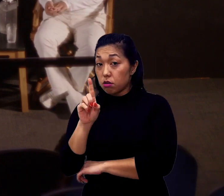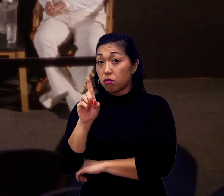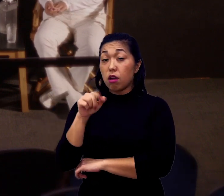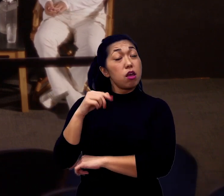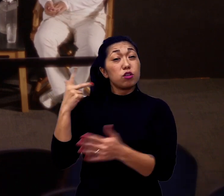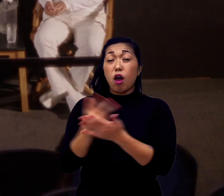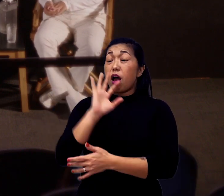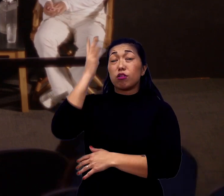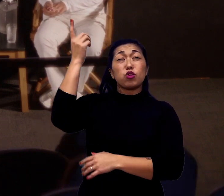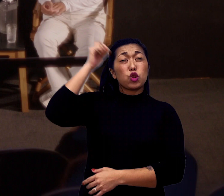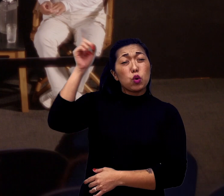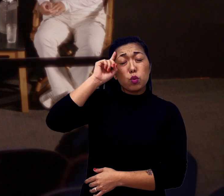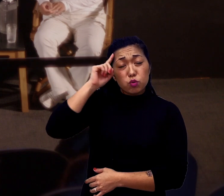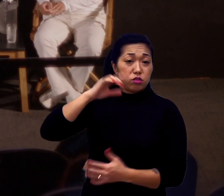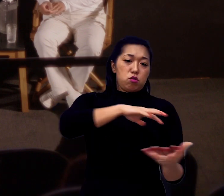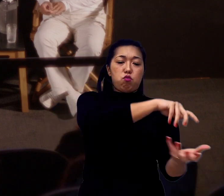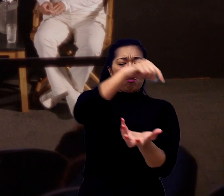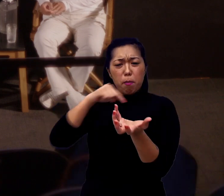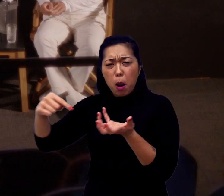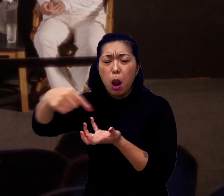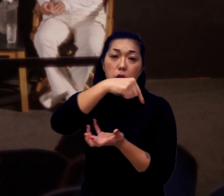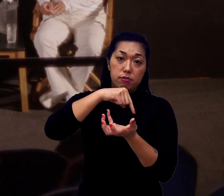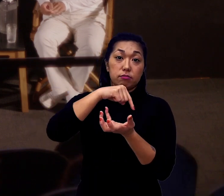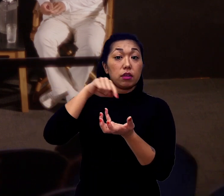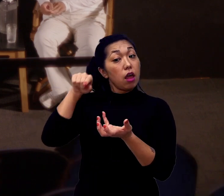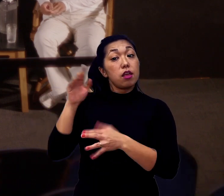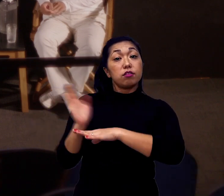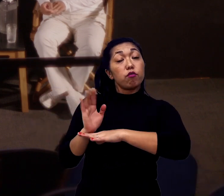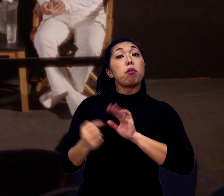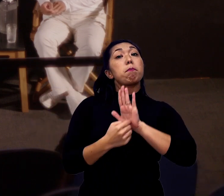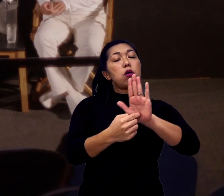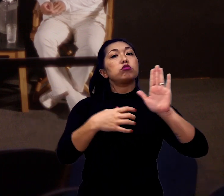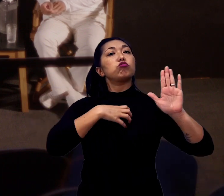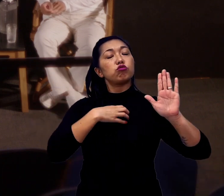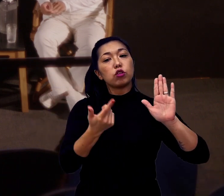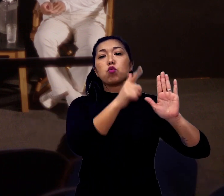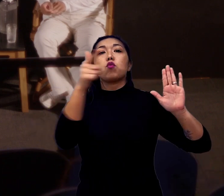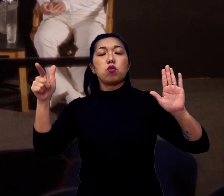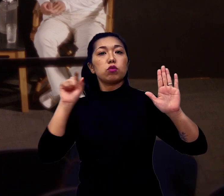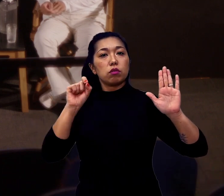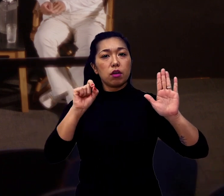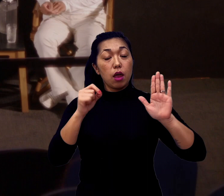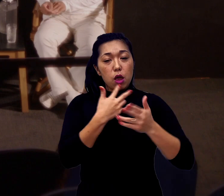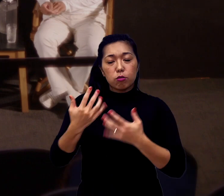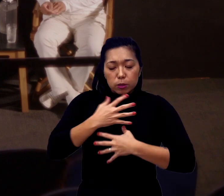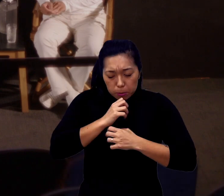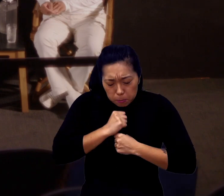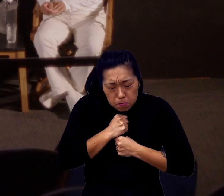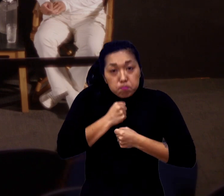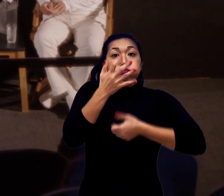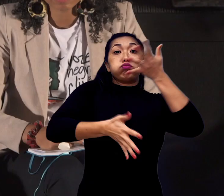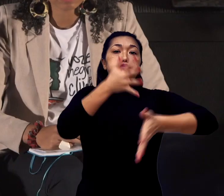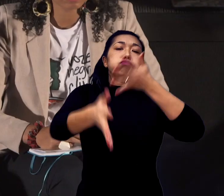Então, a minha impressão é que o Edward está colocando para fora, junto com outras pessoas, né, tudo que estava preso há muitos